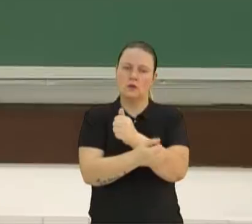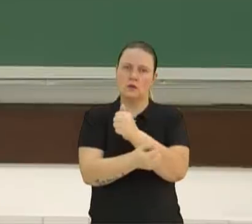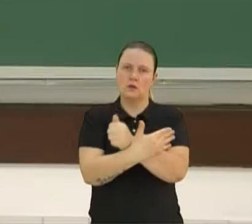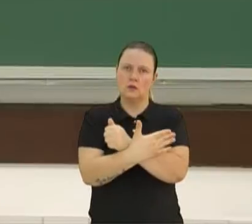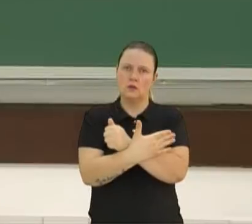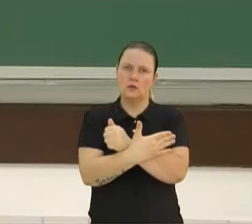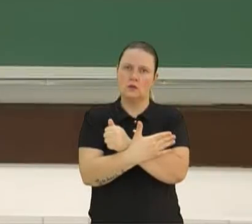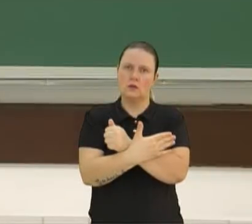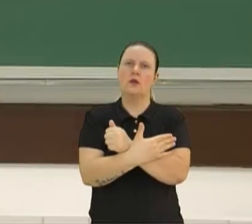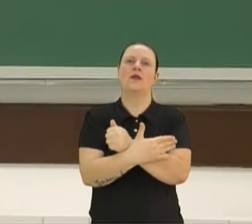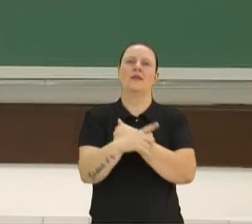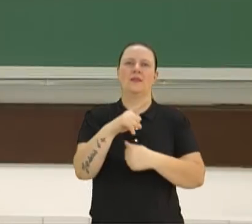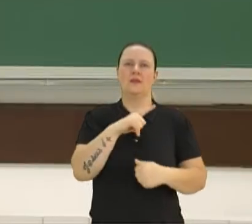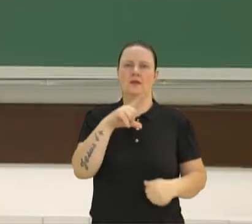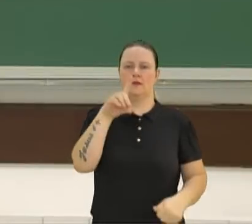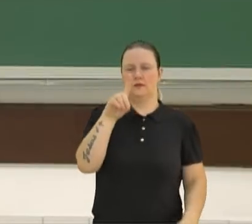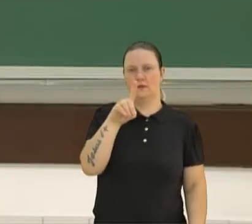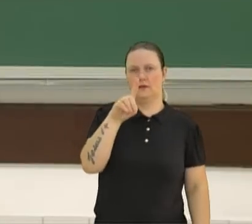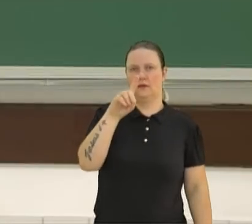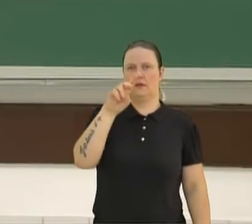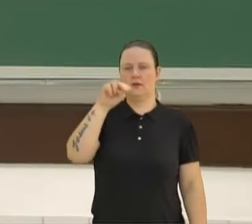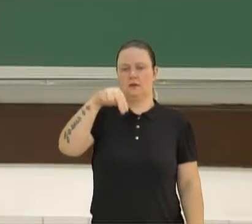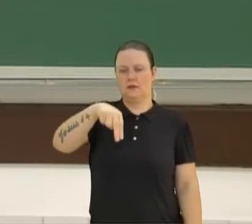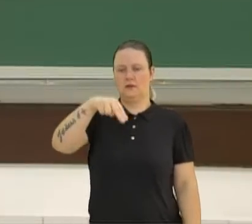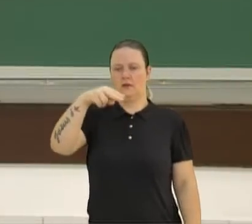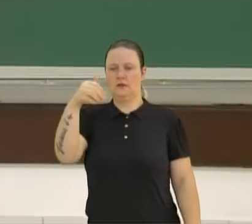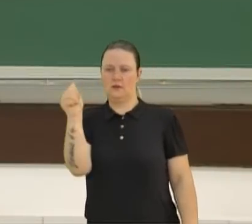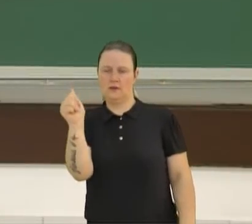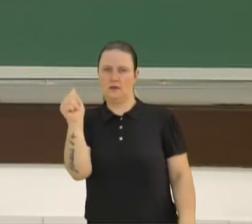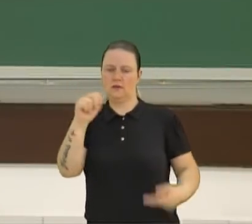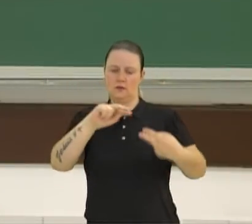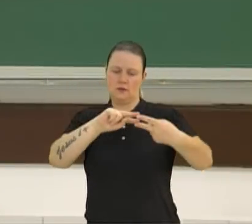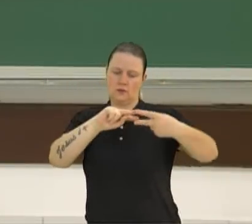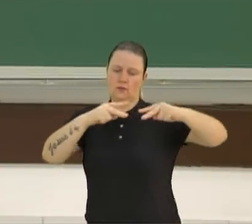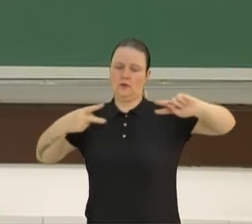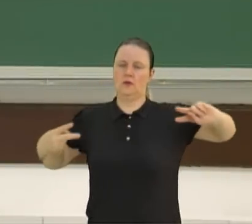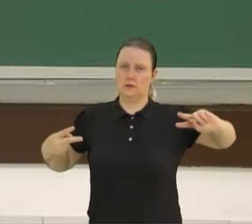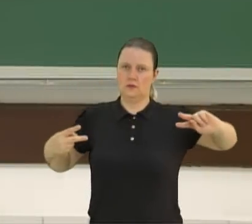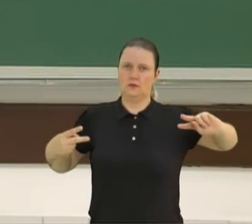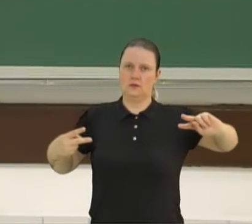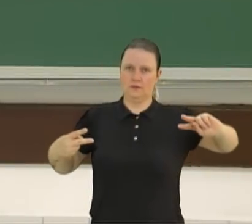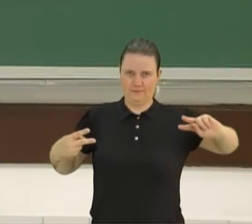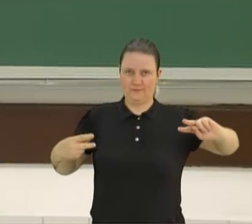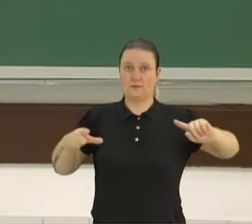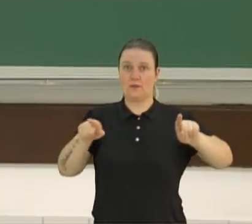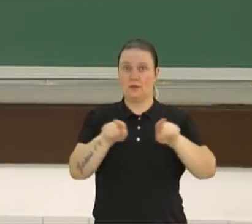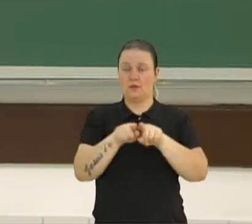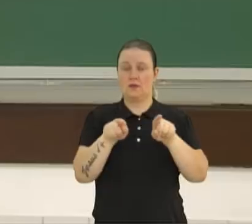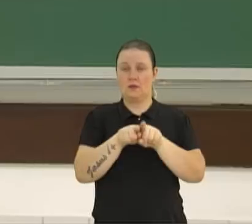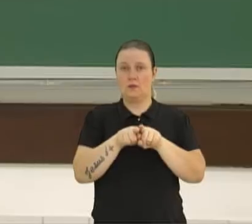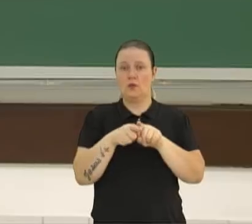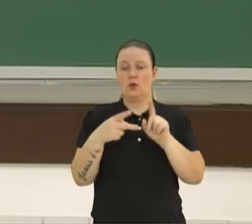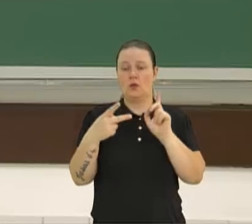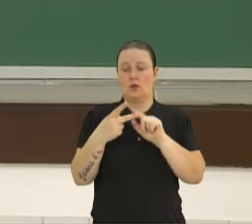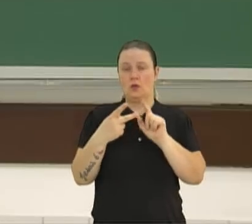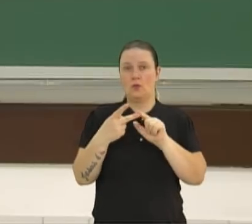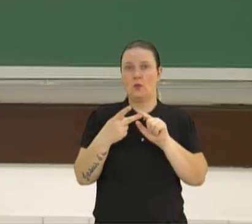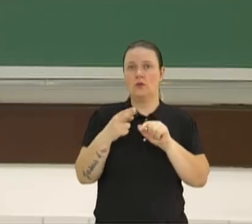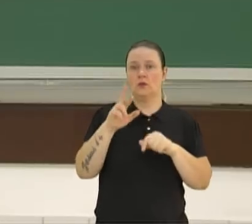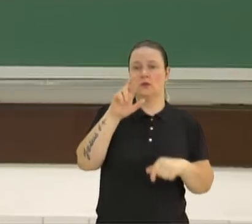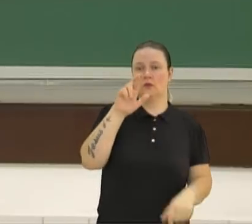que acontece o fluxo de substâncias, de enzimas, de proteínas, principalmente de dentro do núcleo para